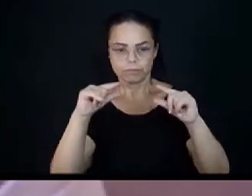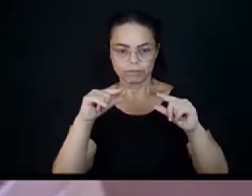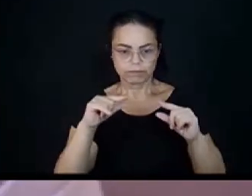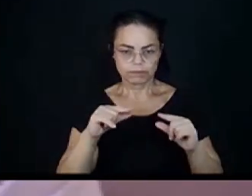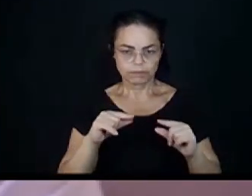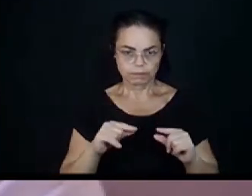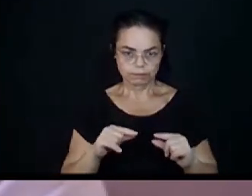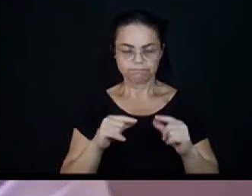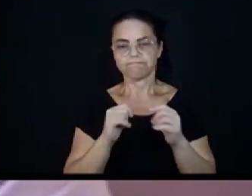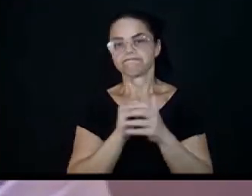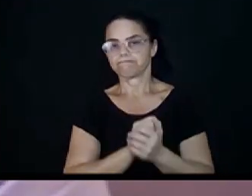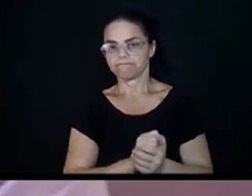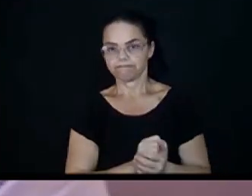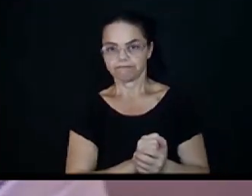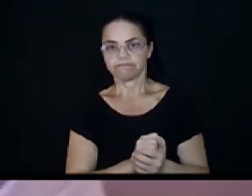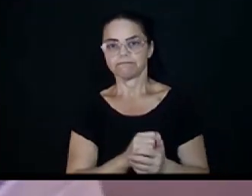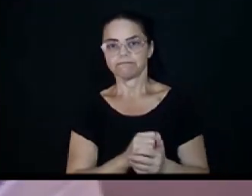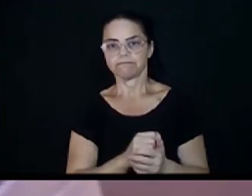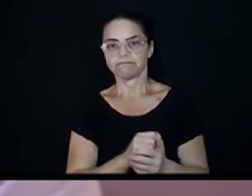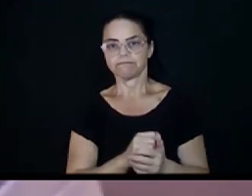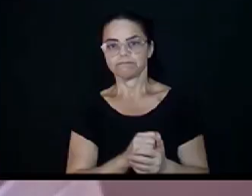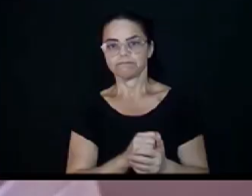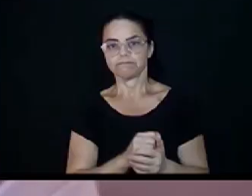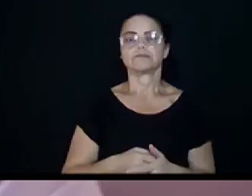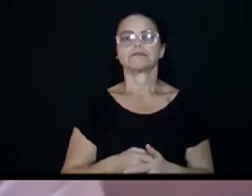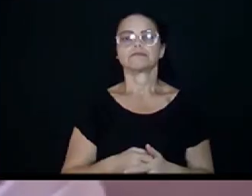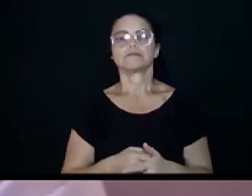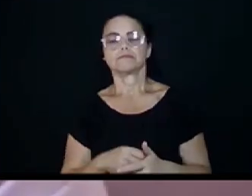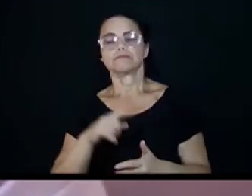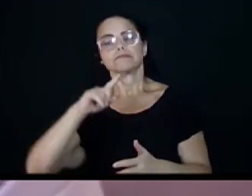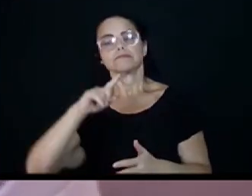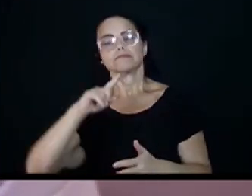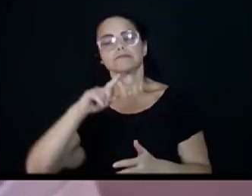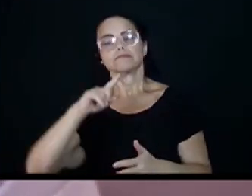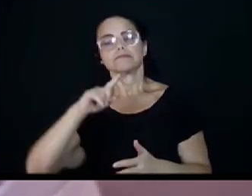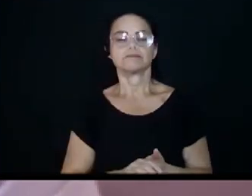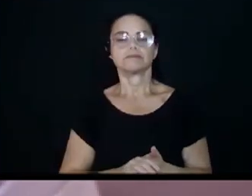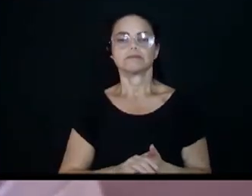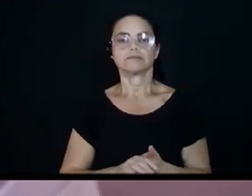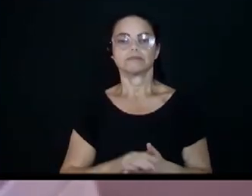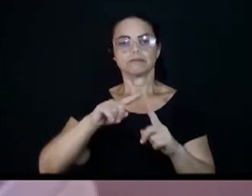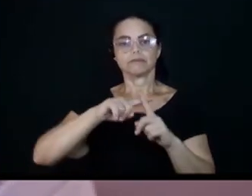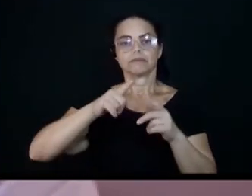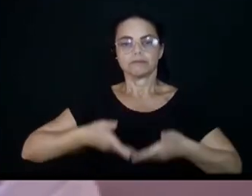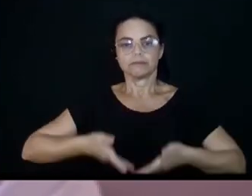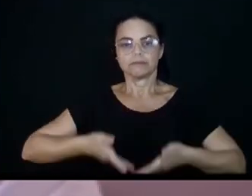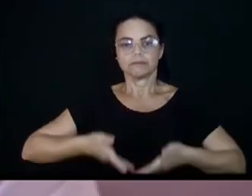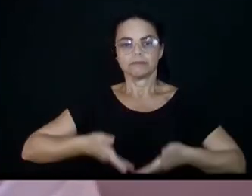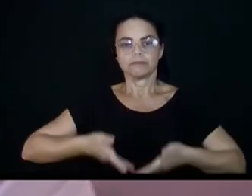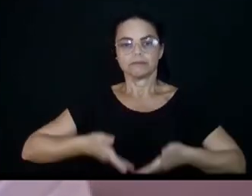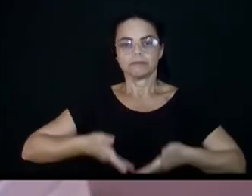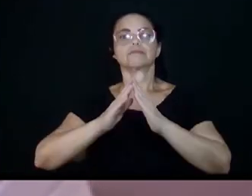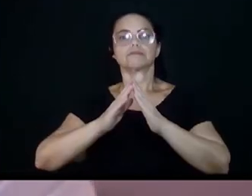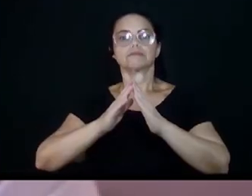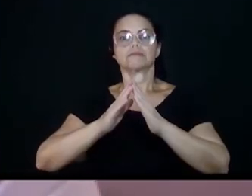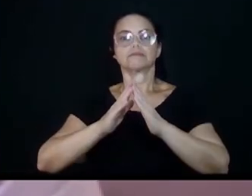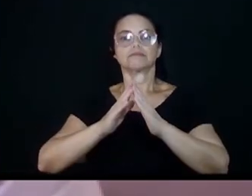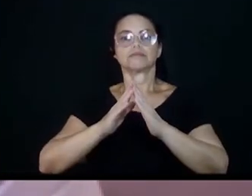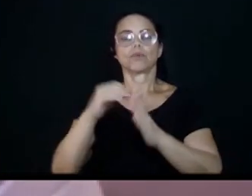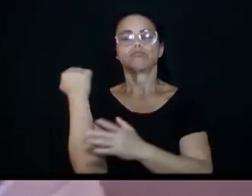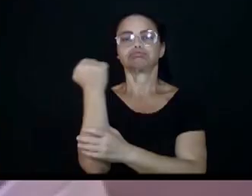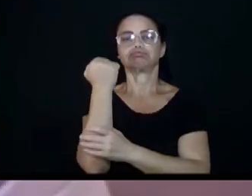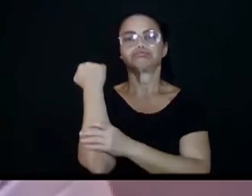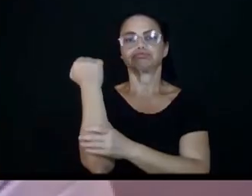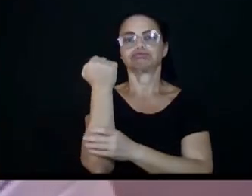que depois no puerpério, ou seja, depois que a pessoa ganha nenê, ele muitas vezes até piora. Mas durante a gestação,